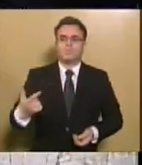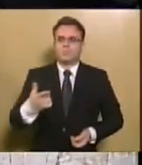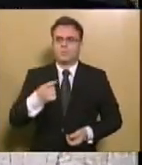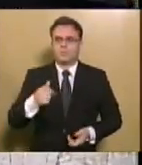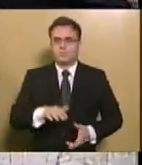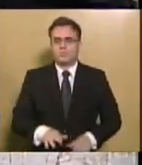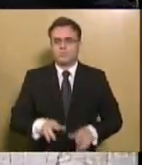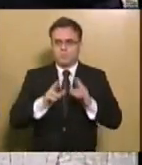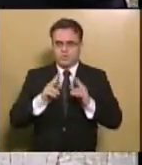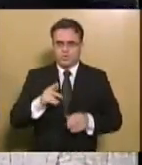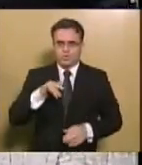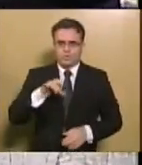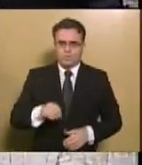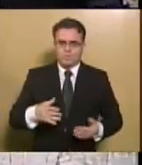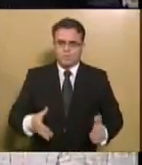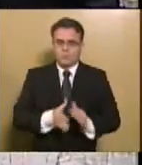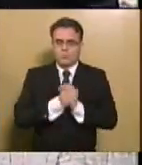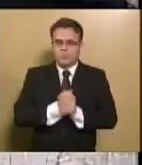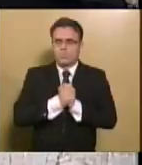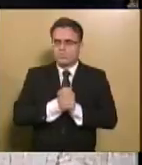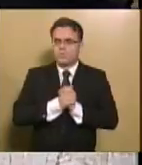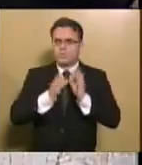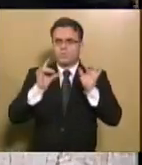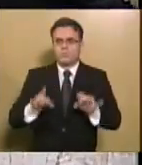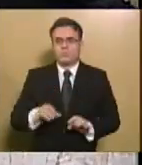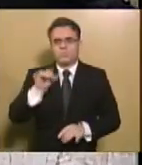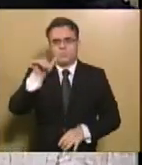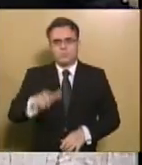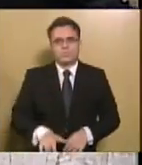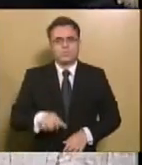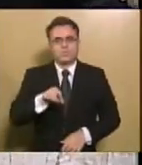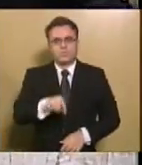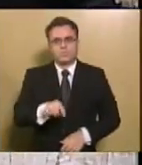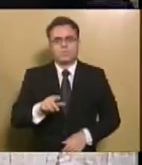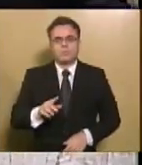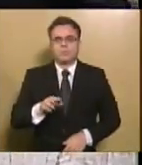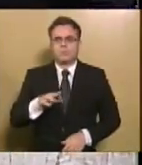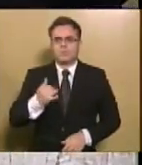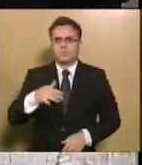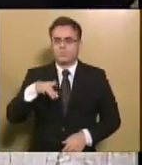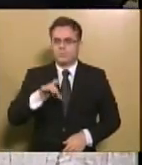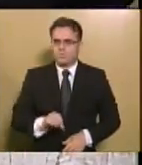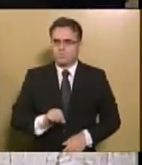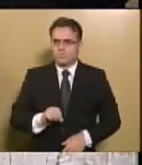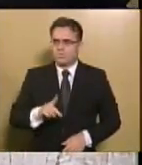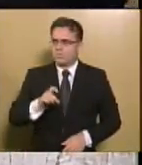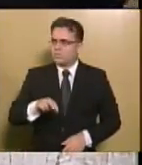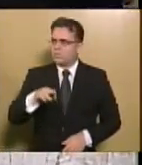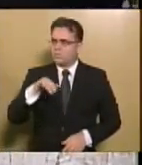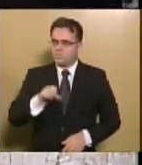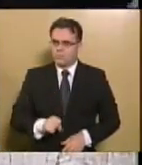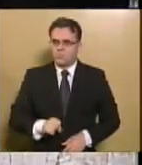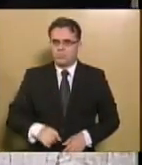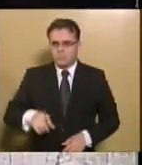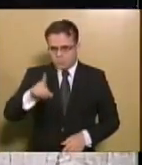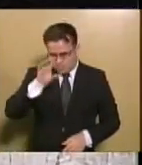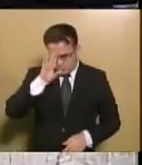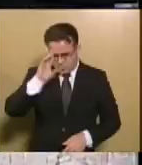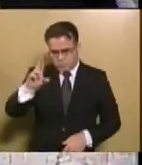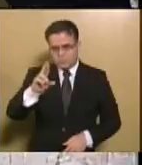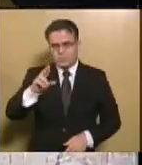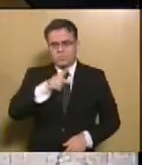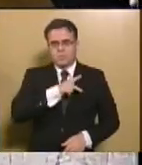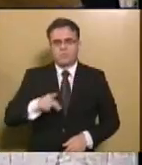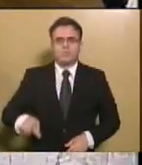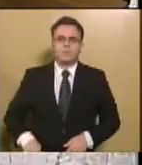autoria do deputado Jorge Passos, congratulações. O ilustríssimo senhor Ricardo Roriz, diretor-presidente da SEGRASE, pelo transcurso